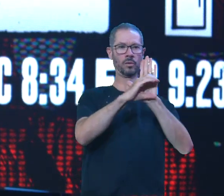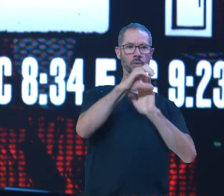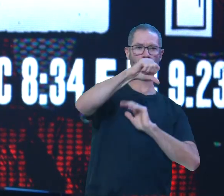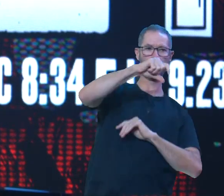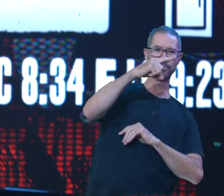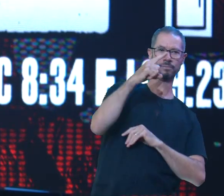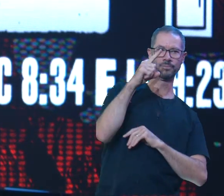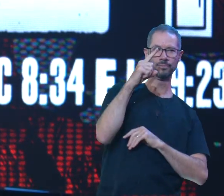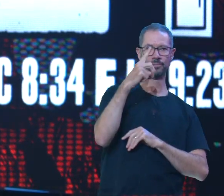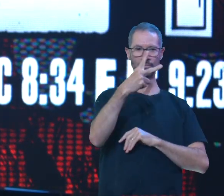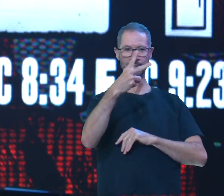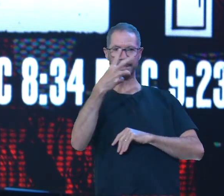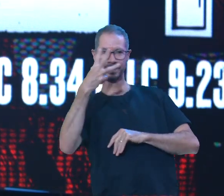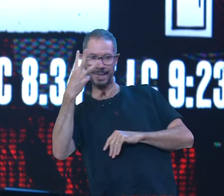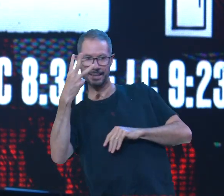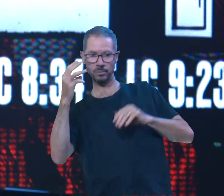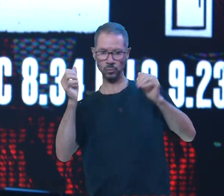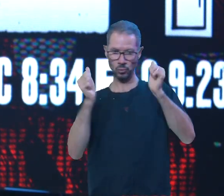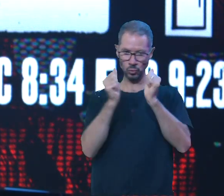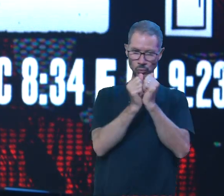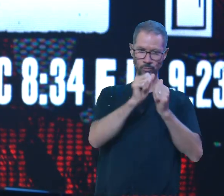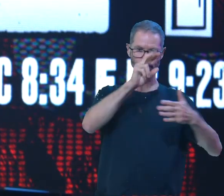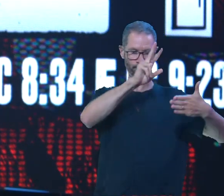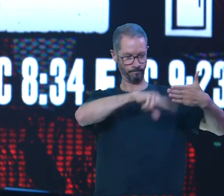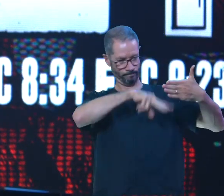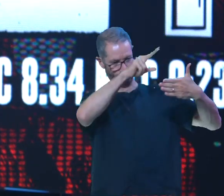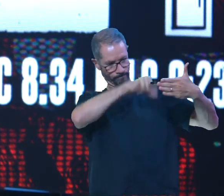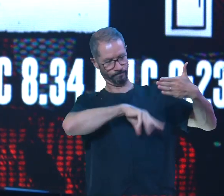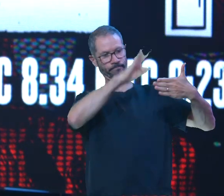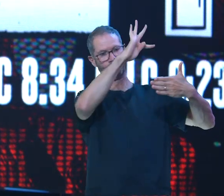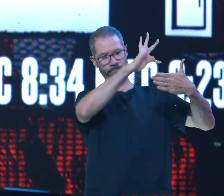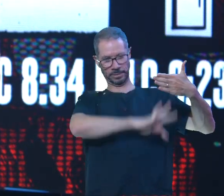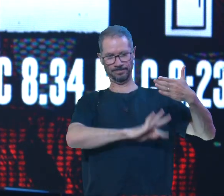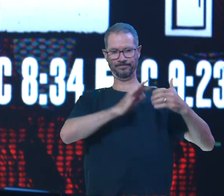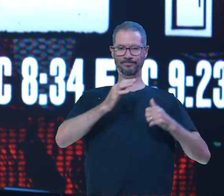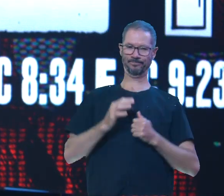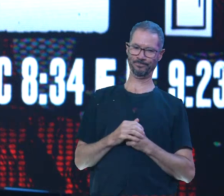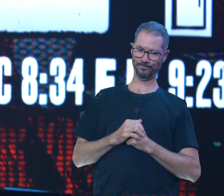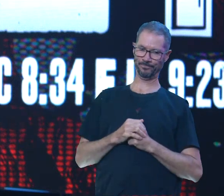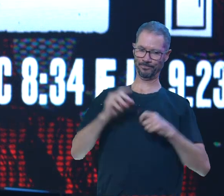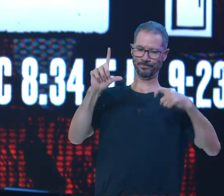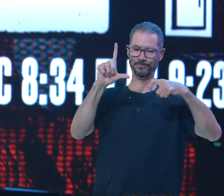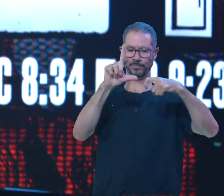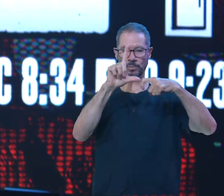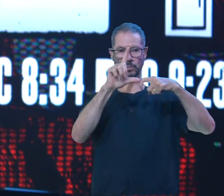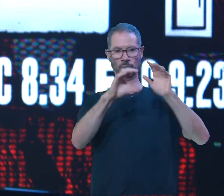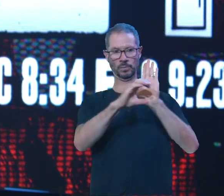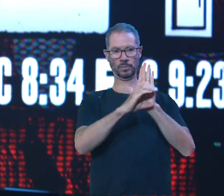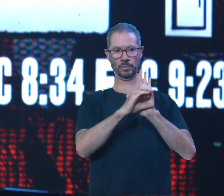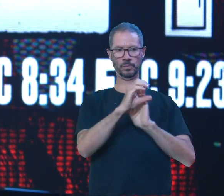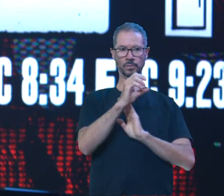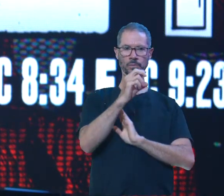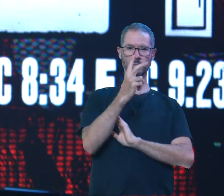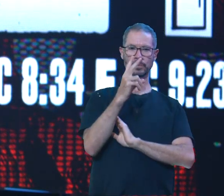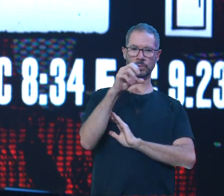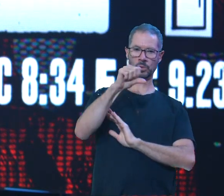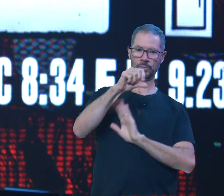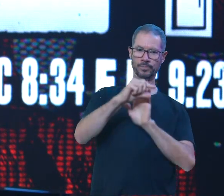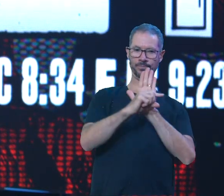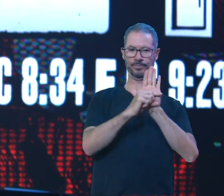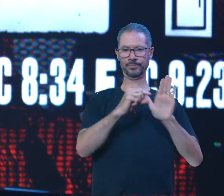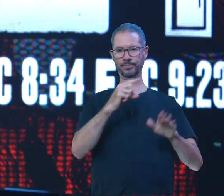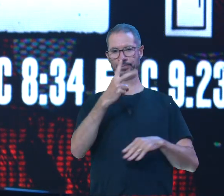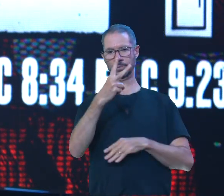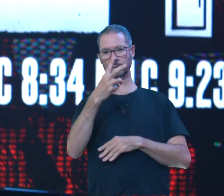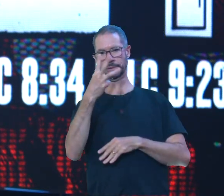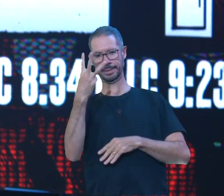23. Quero olhar com você junto esse texto. Lucas 29, a partir do verso